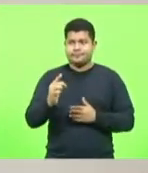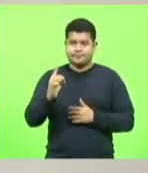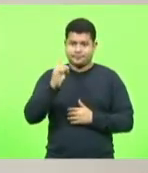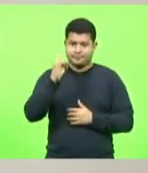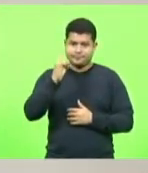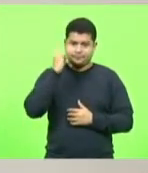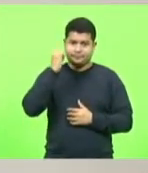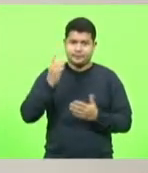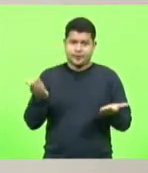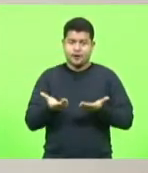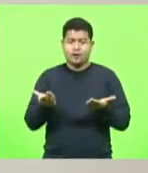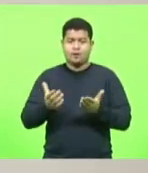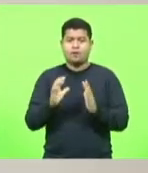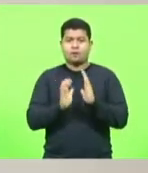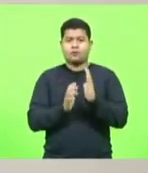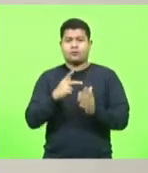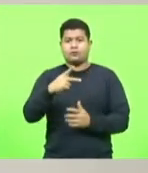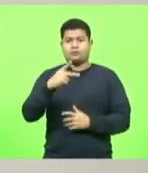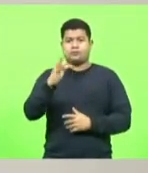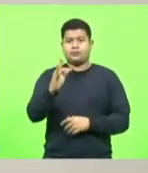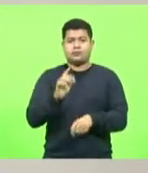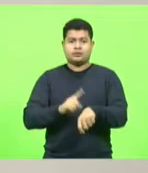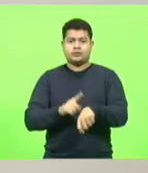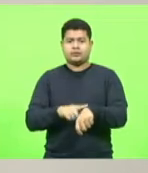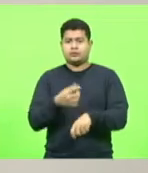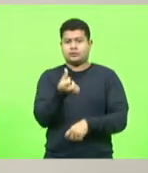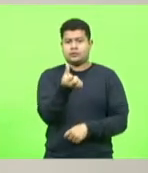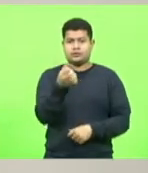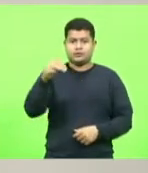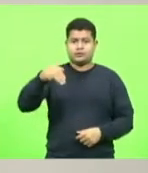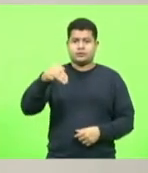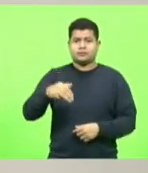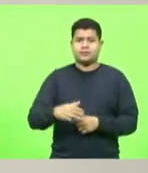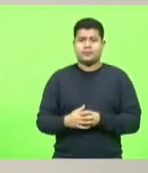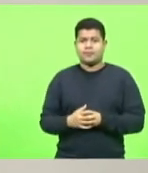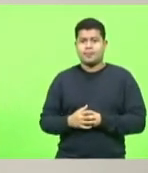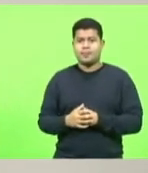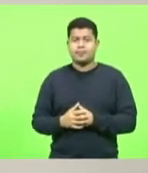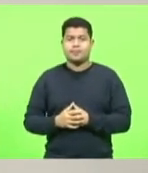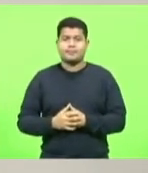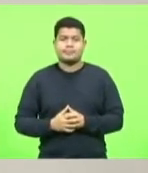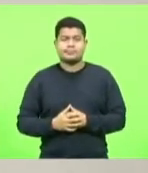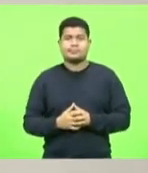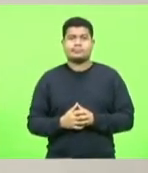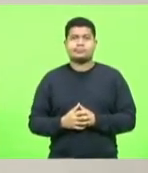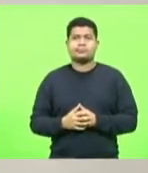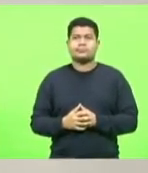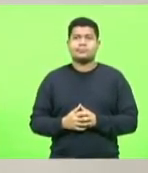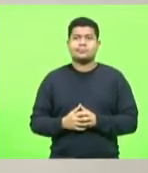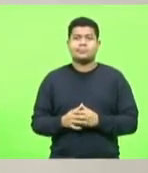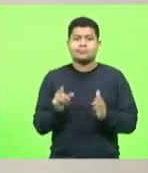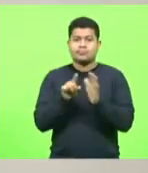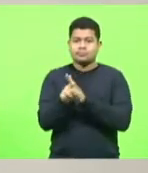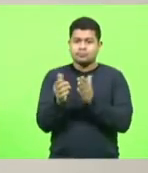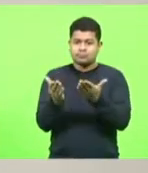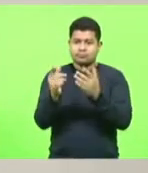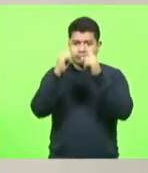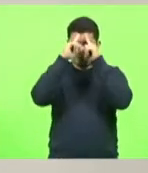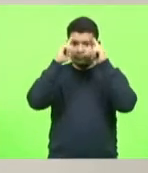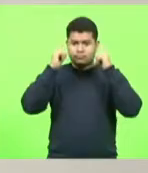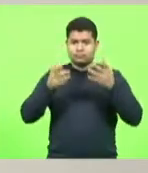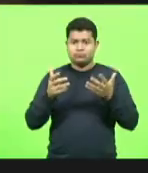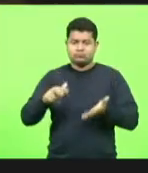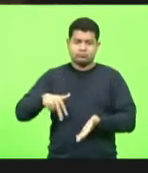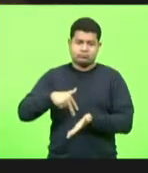Partido dos Trabalhadores por seis minutos. Pergunta do seu deputado Sareta fará o uso da palavra.